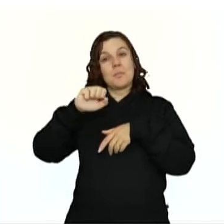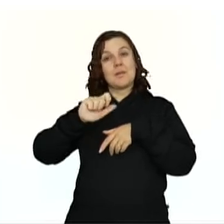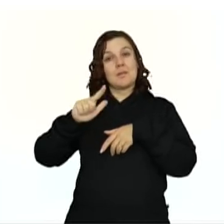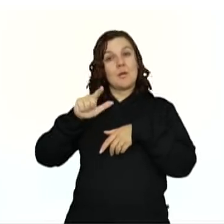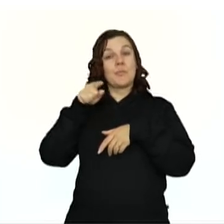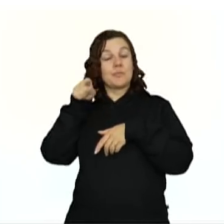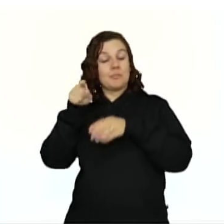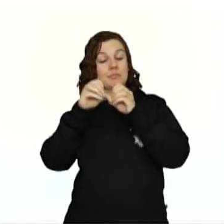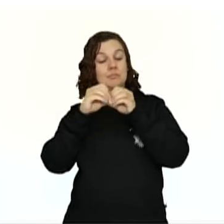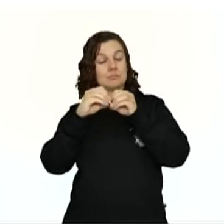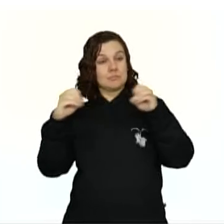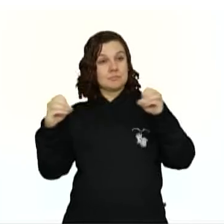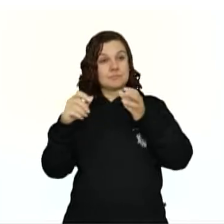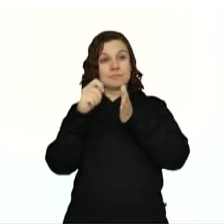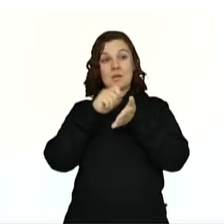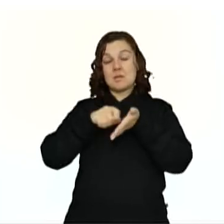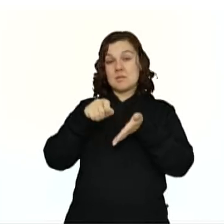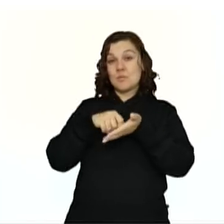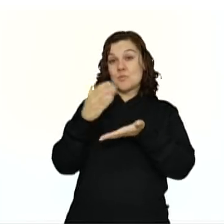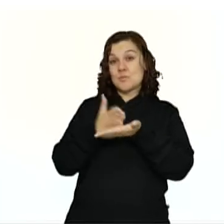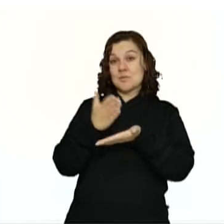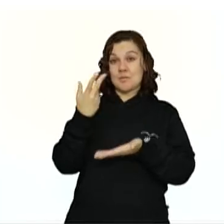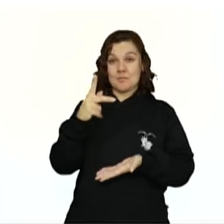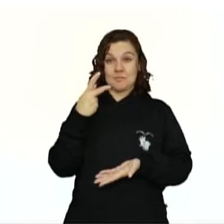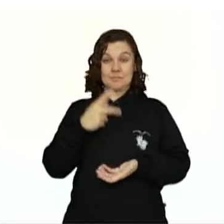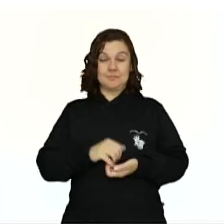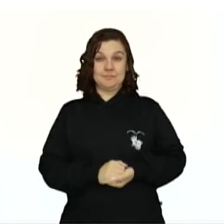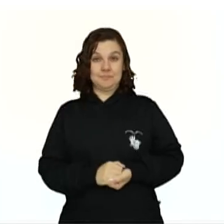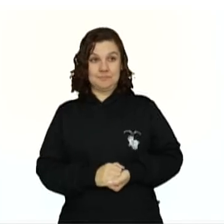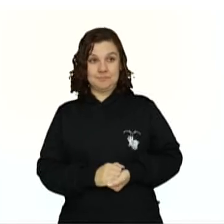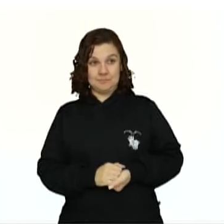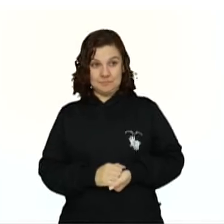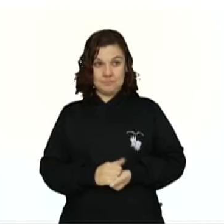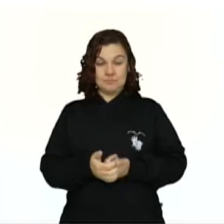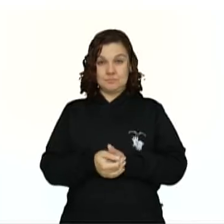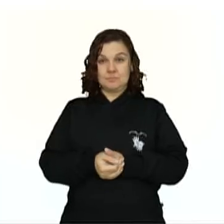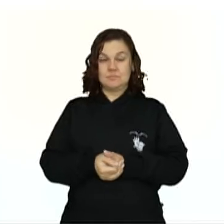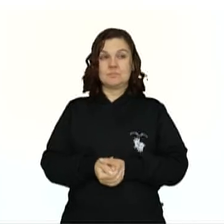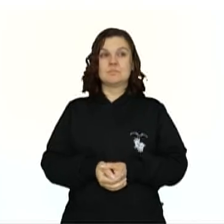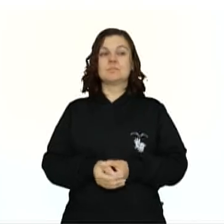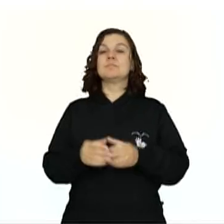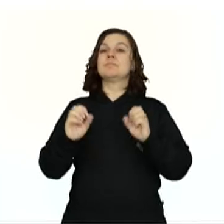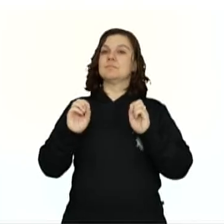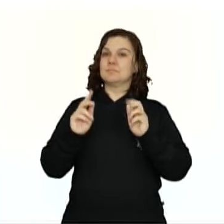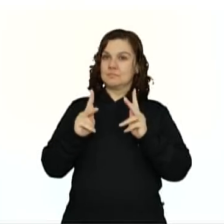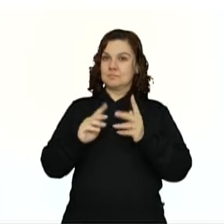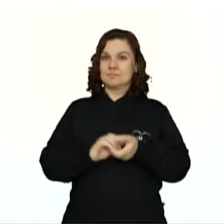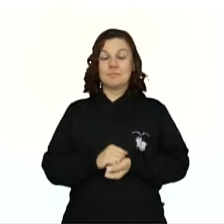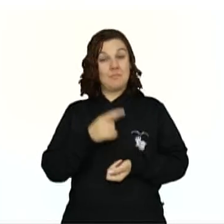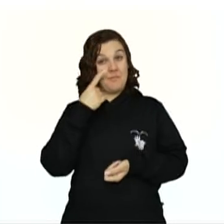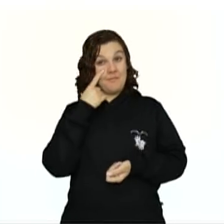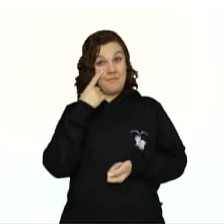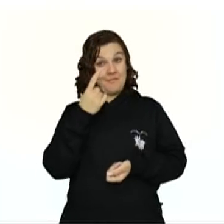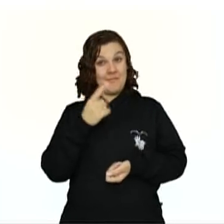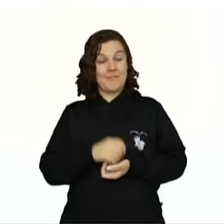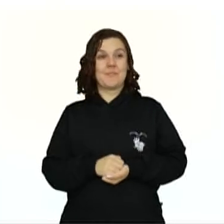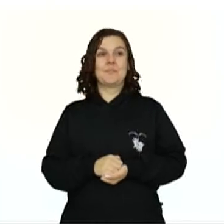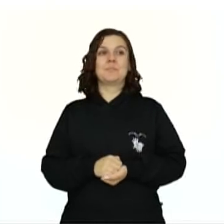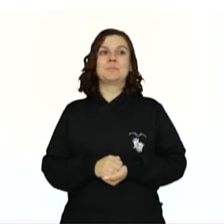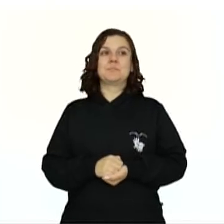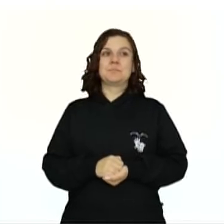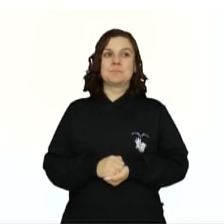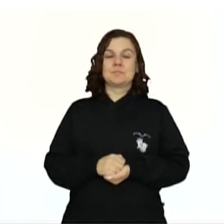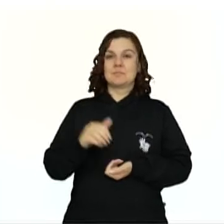nessa oração? Escreva-os no seu caderno, tá? Vejam lá que